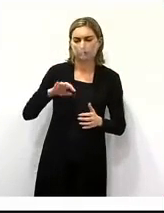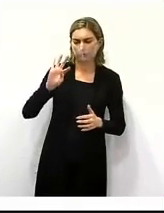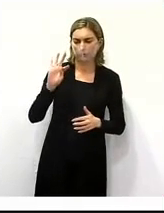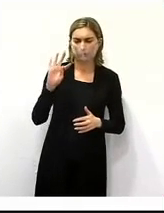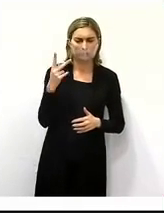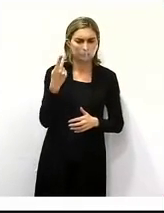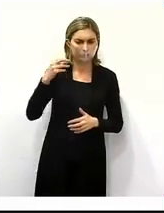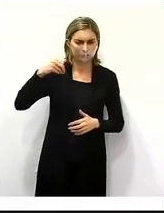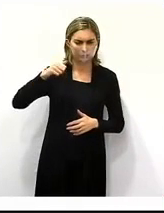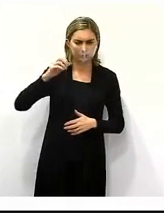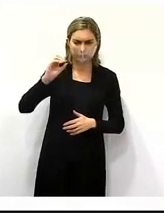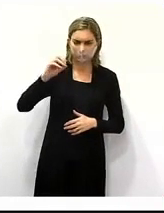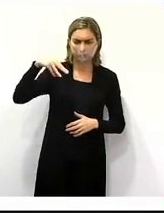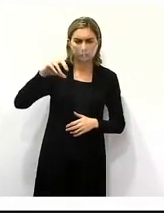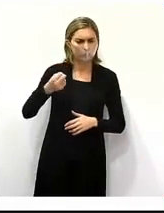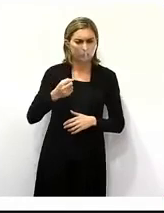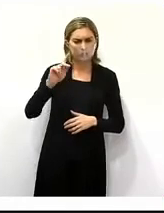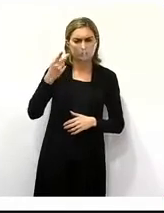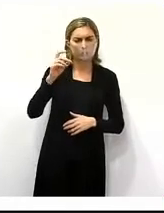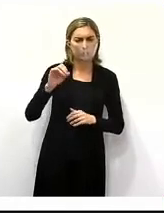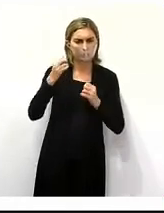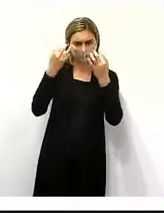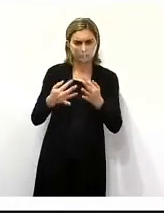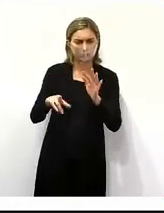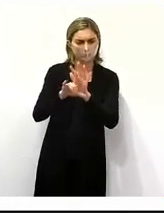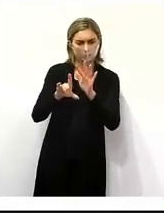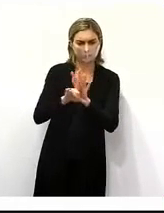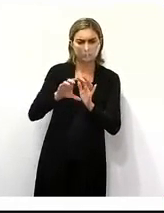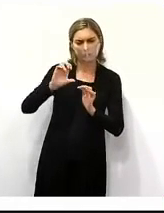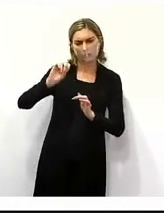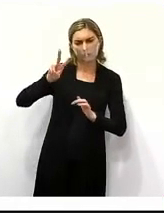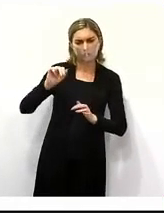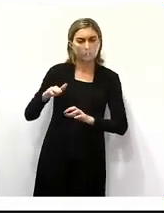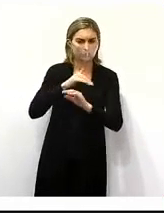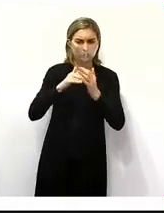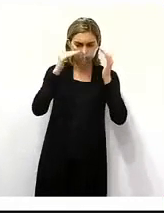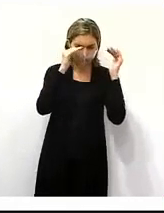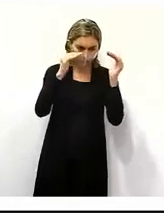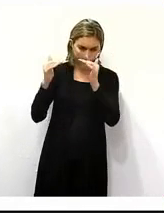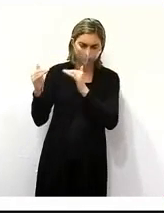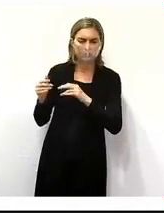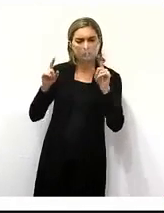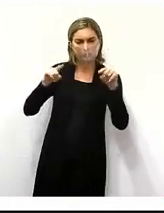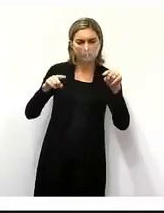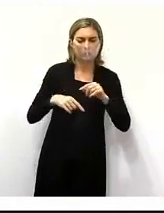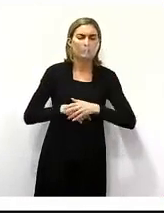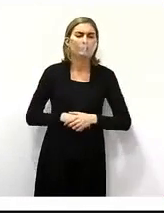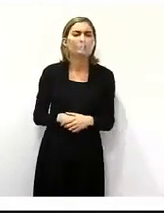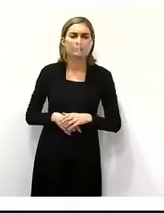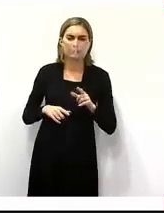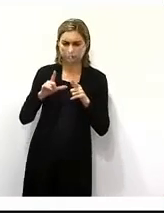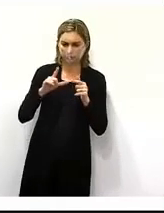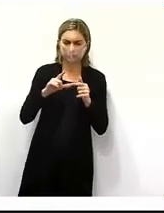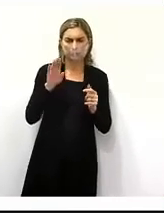Hobbes afirma que lei civil para todo súdito é, olha aí,